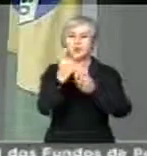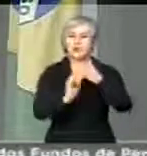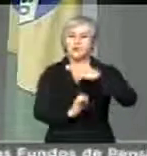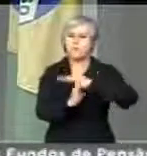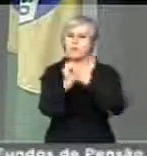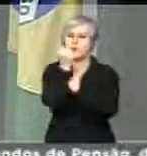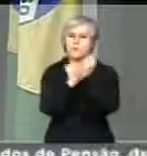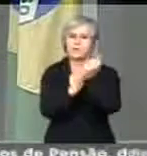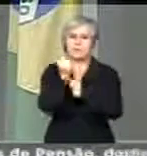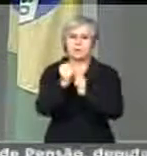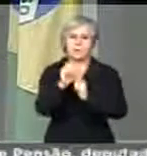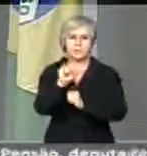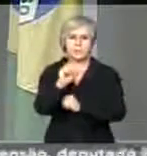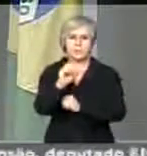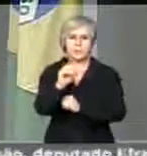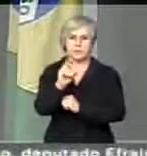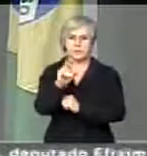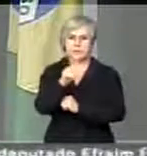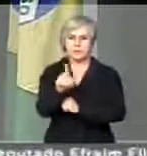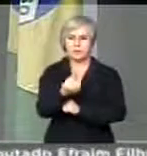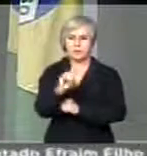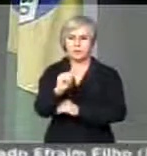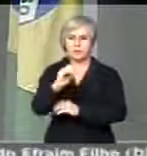a fábrica Souza Cruz.